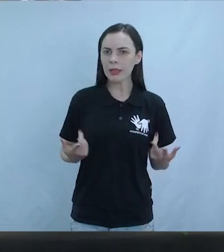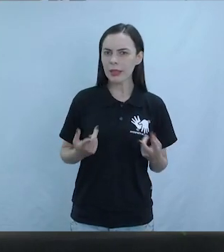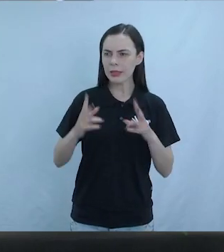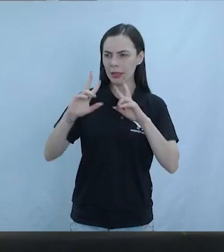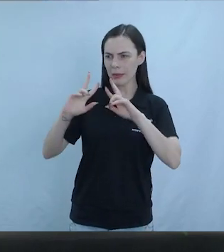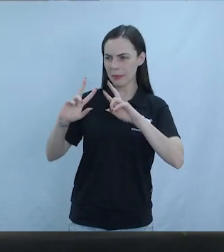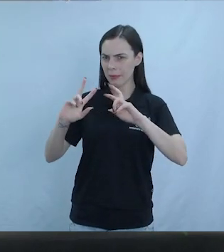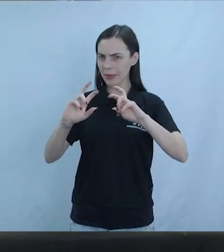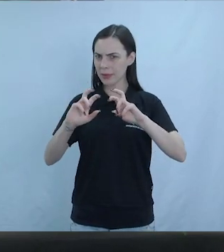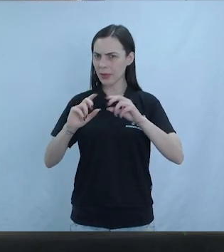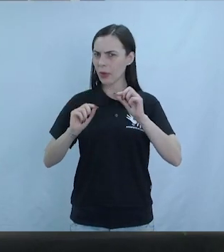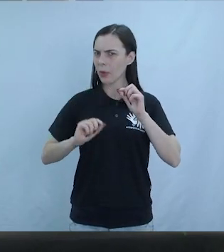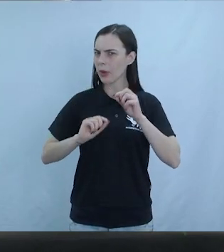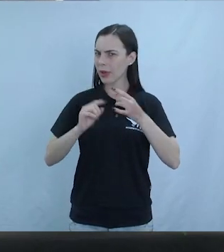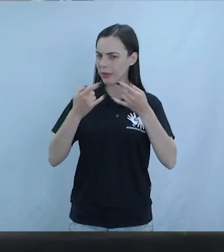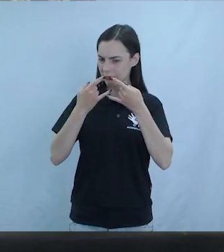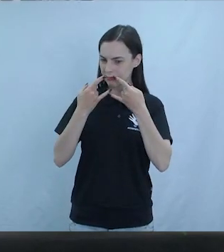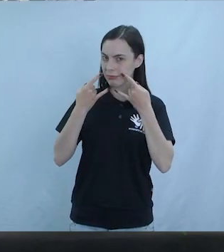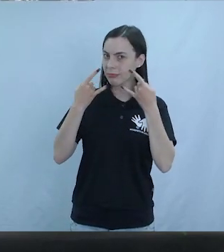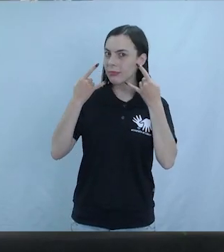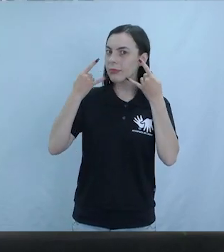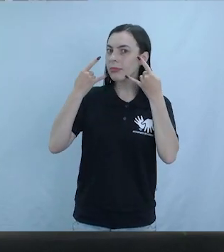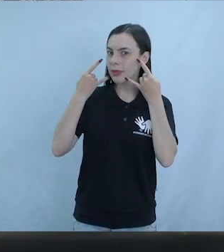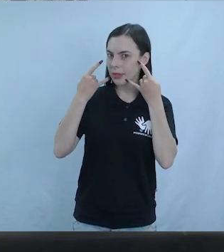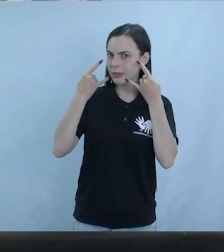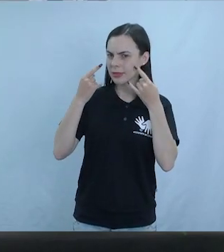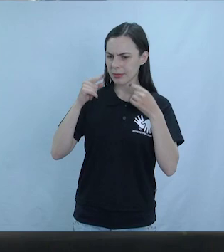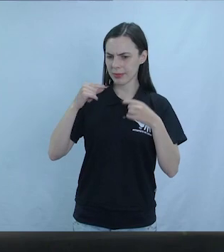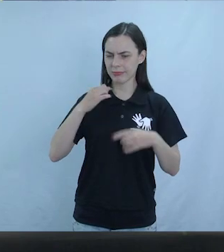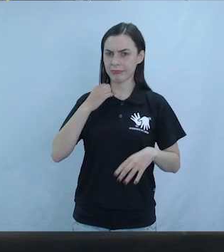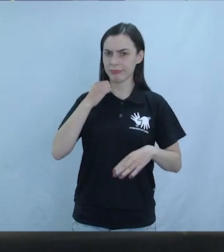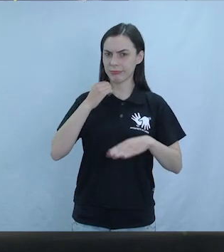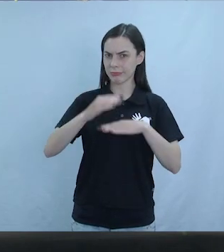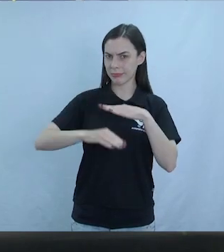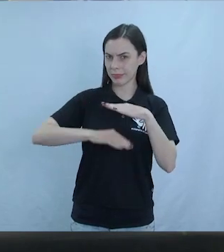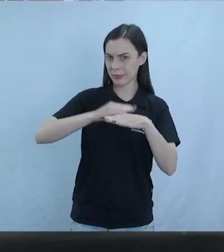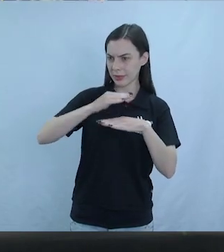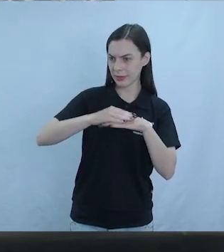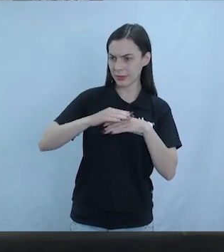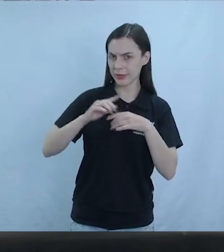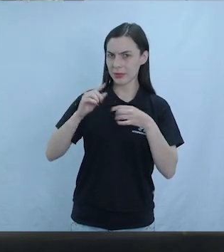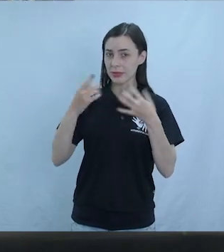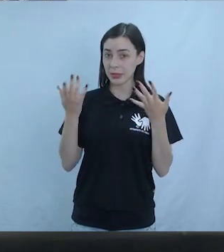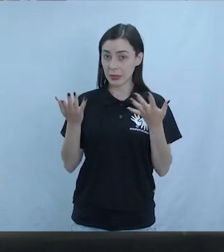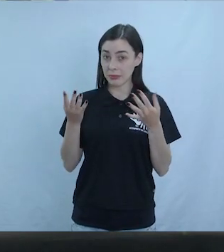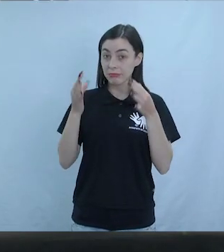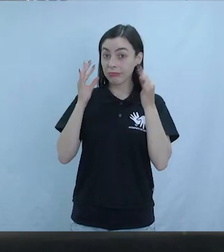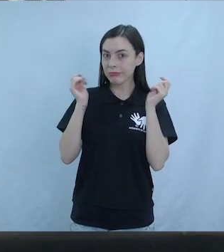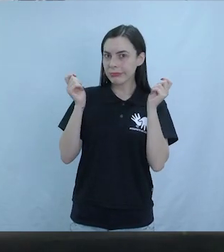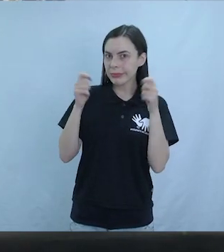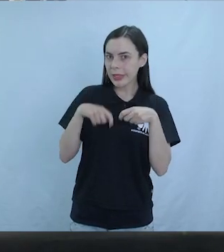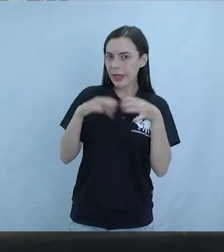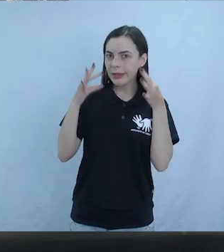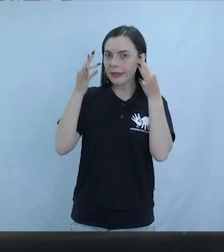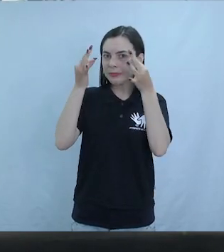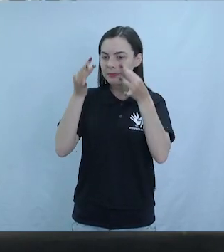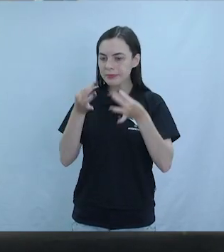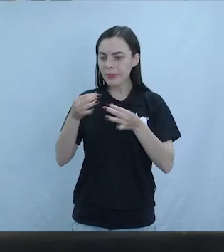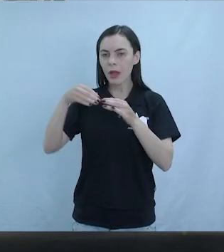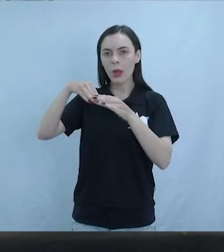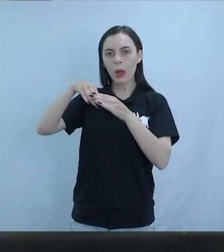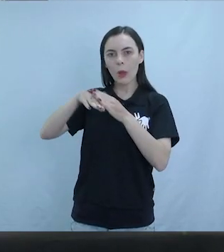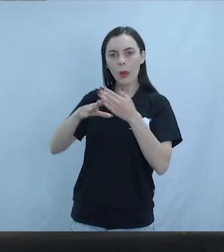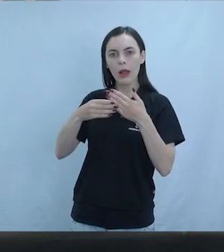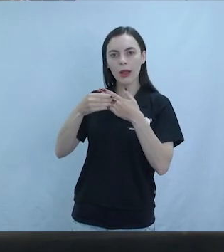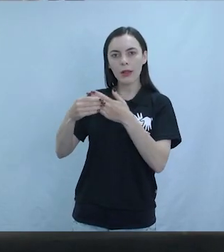perceberam que nós entramos de máscara. Nossa máscara é de tecido. Então, como ela é de tecido, nós